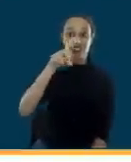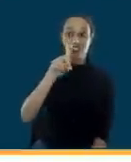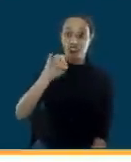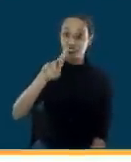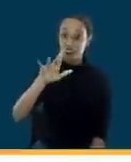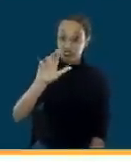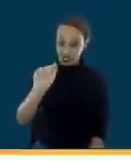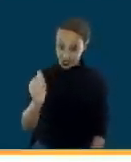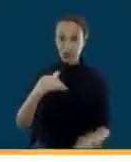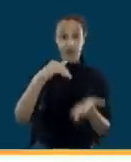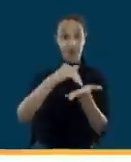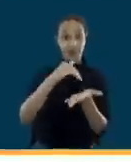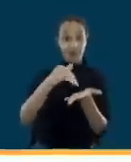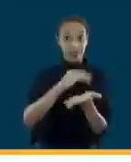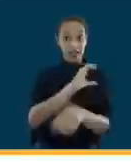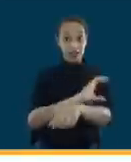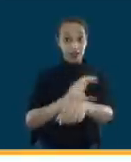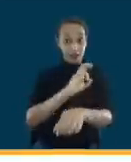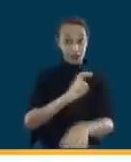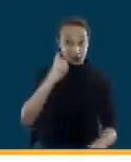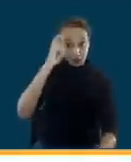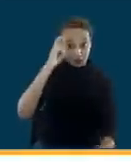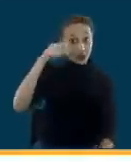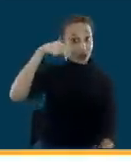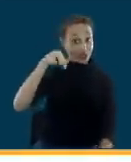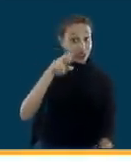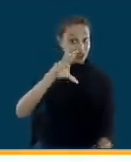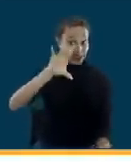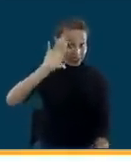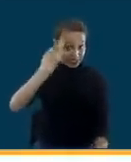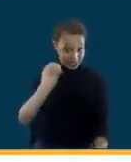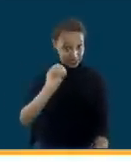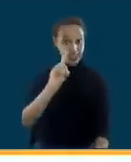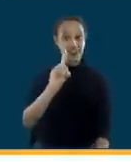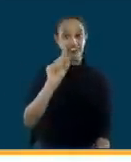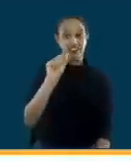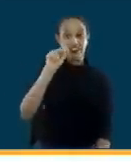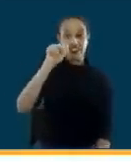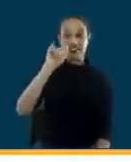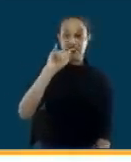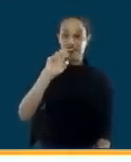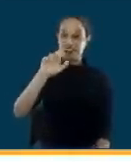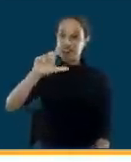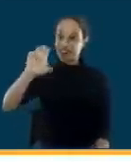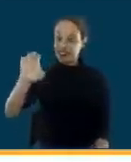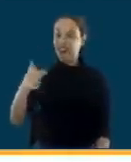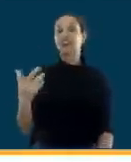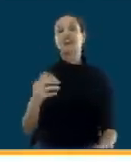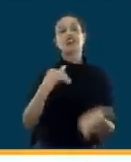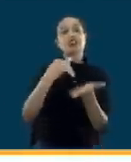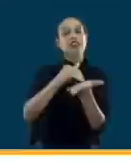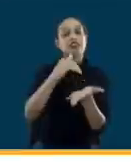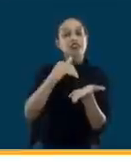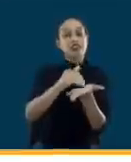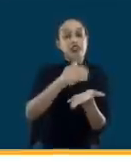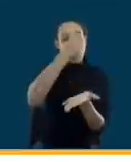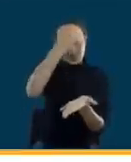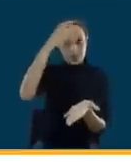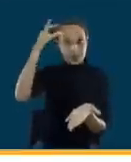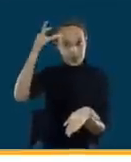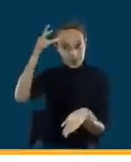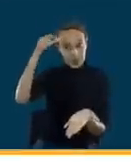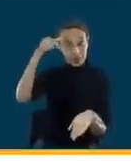de Cultura e Economia Criativa do Estado do Rio de Janeiro, Daniele Barros, o secretário municipal de Cultura do Rio de